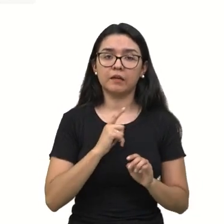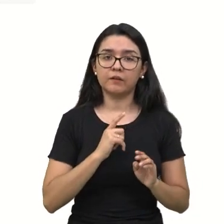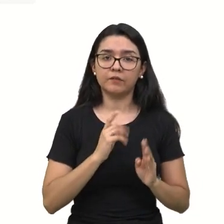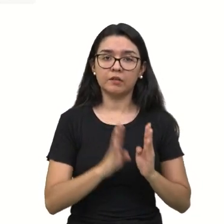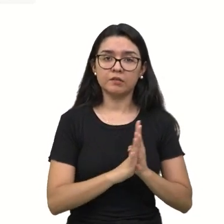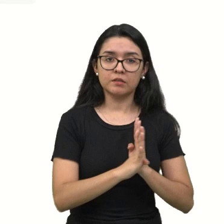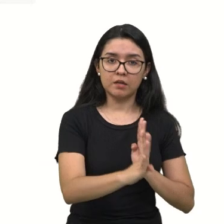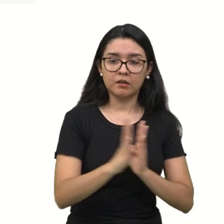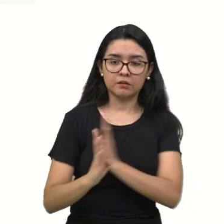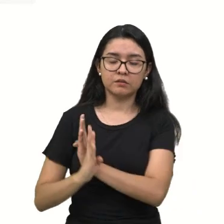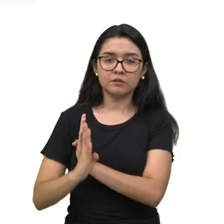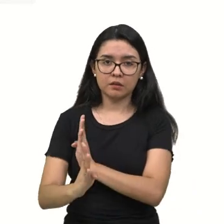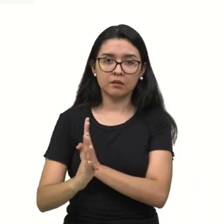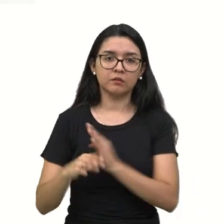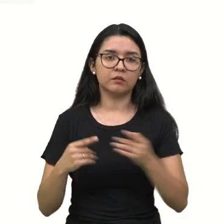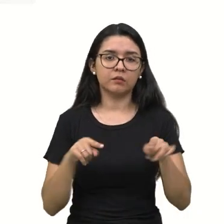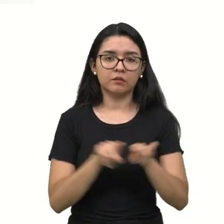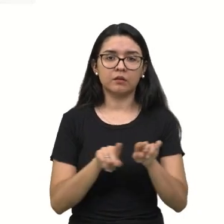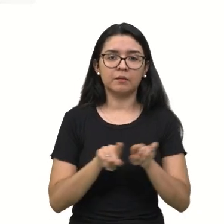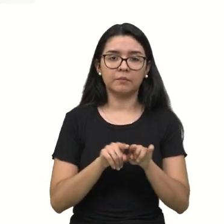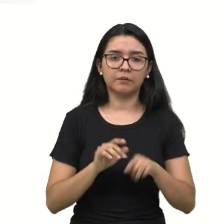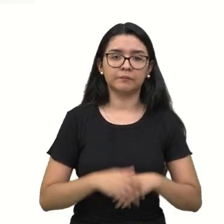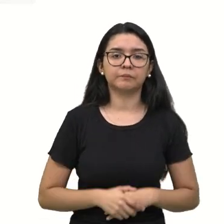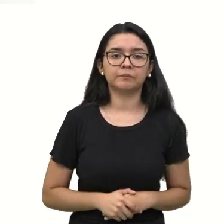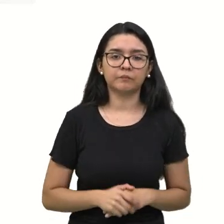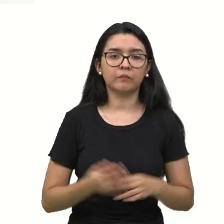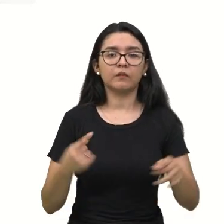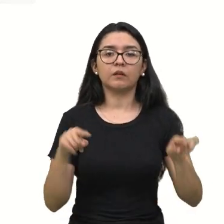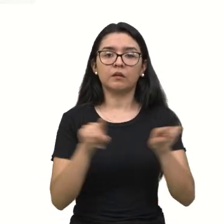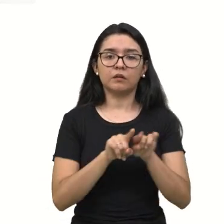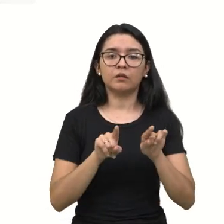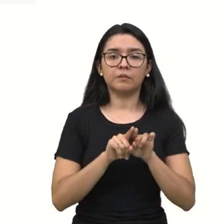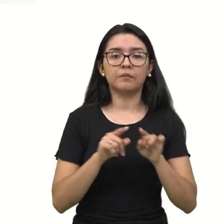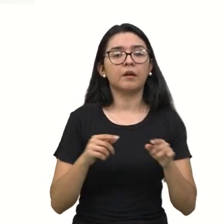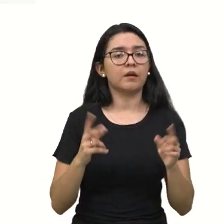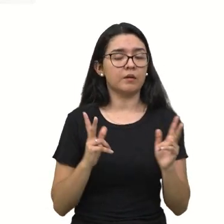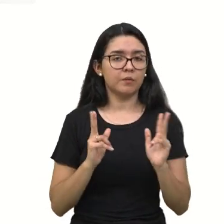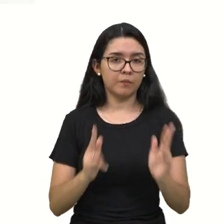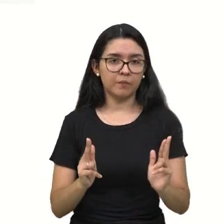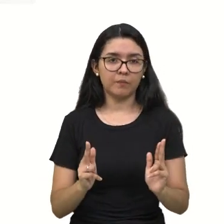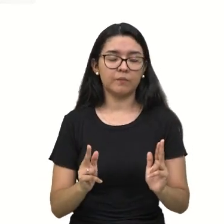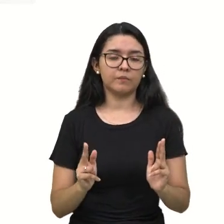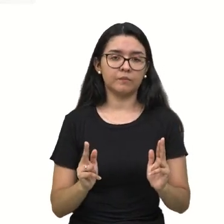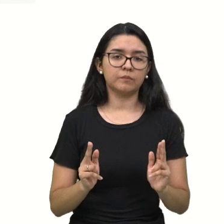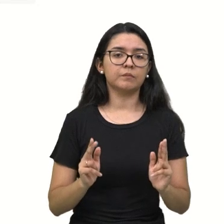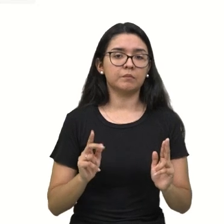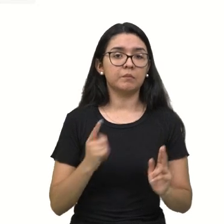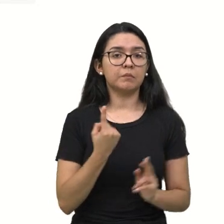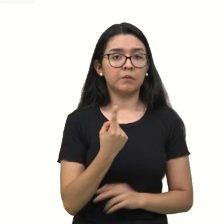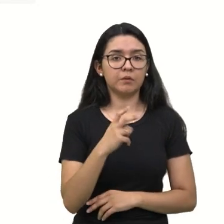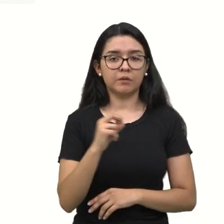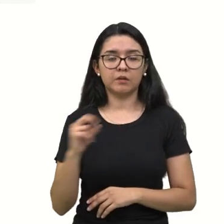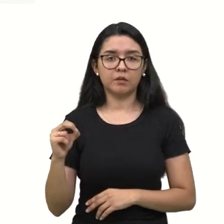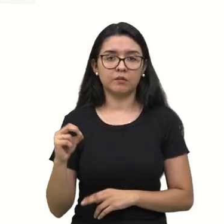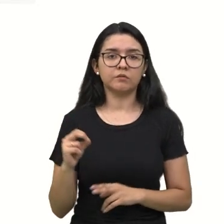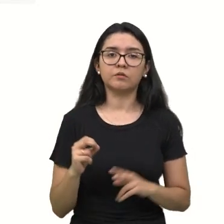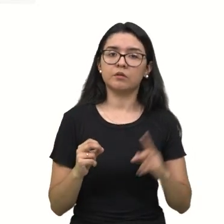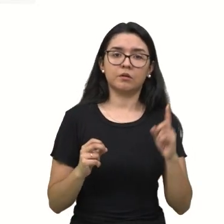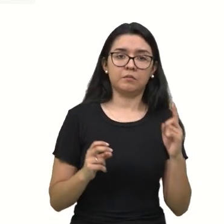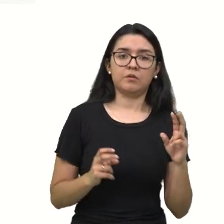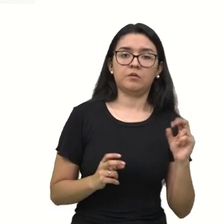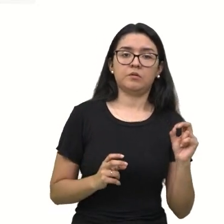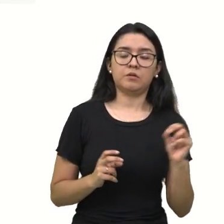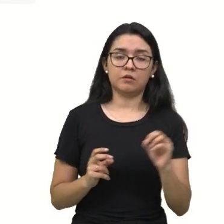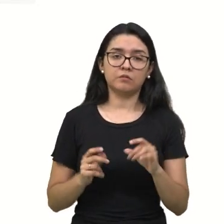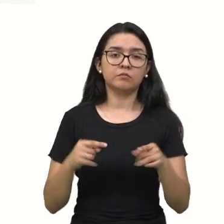Ou seja, aqui no fundo do terreno também temos 1.500 metros. Como ele